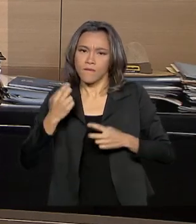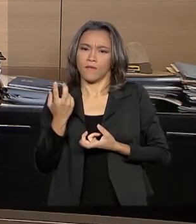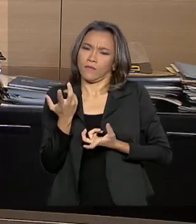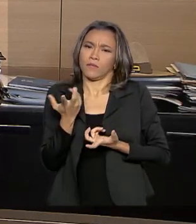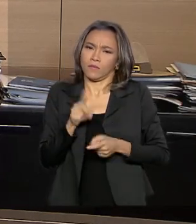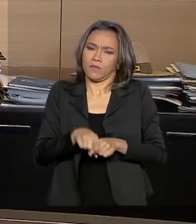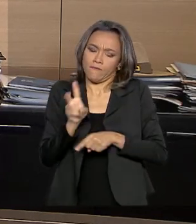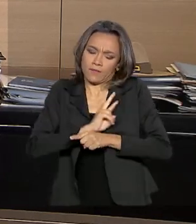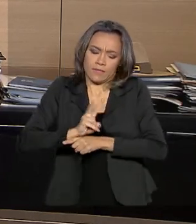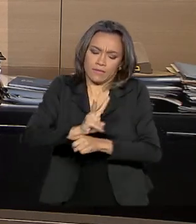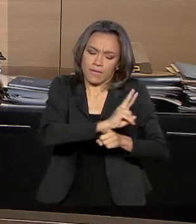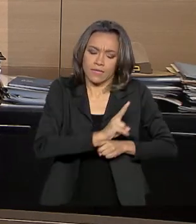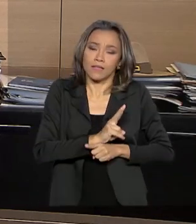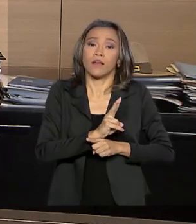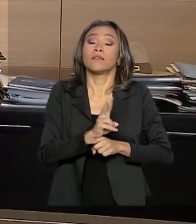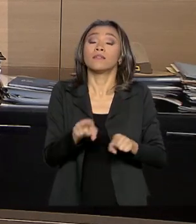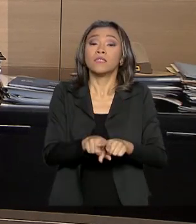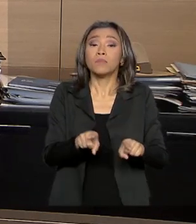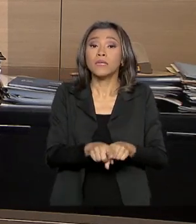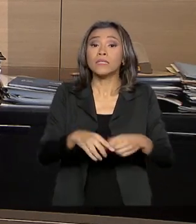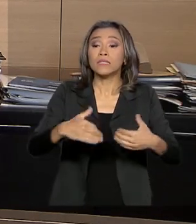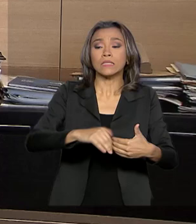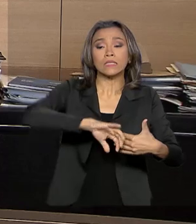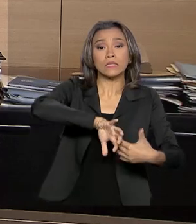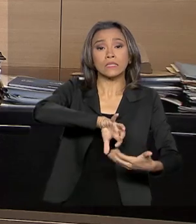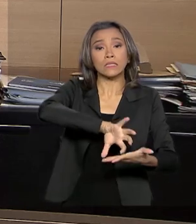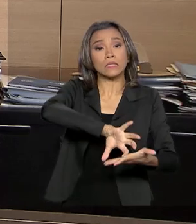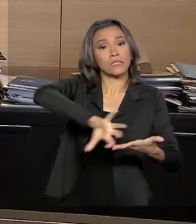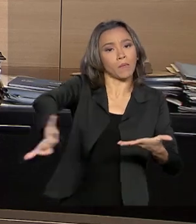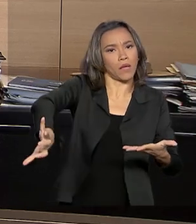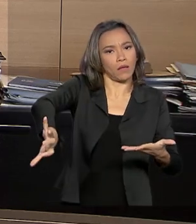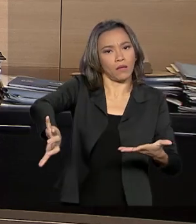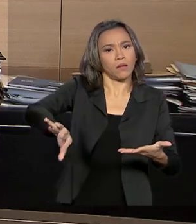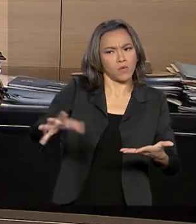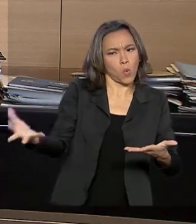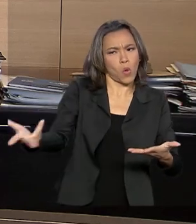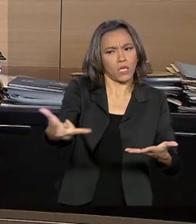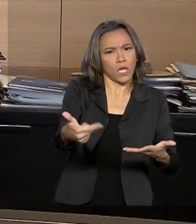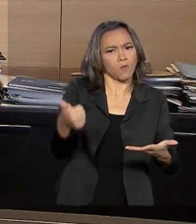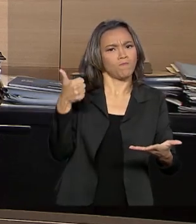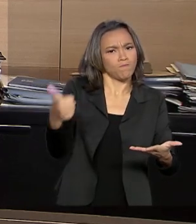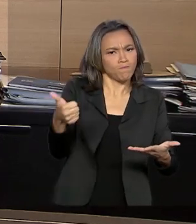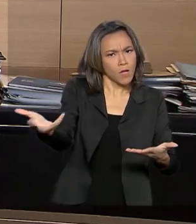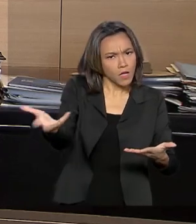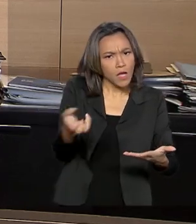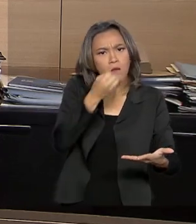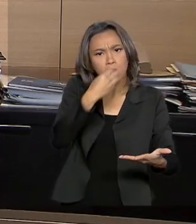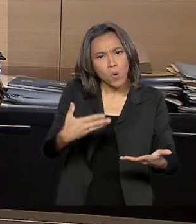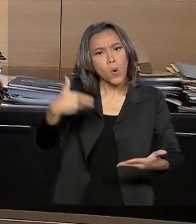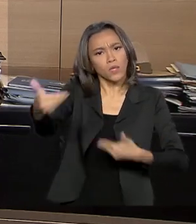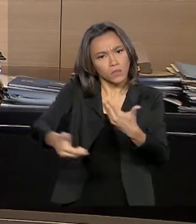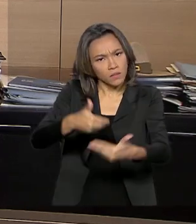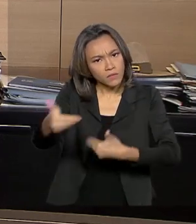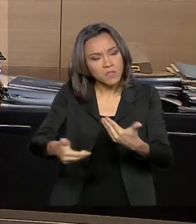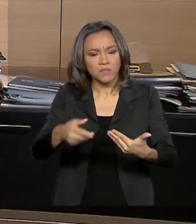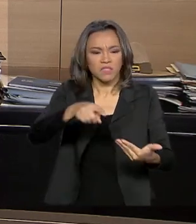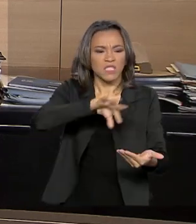aí sim, separar aqueles prestadores que têm qualidade, que querem prestar um bom serviço, daqueles que não têm.